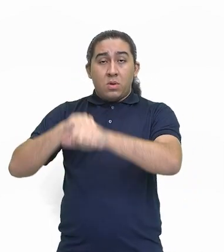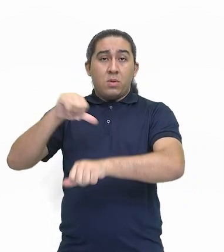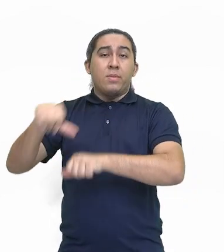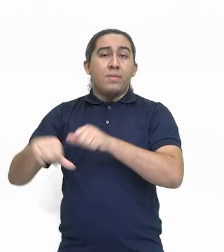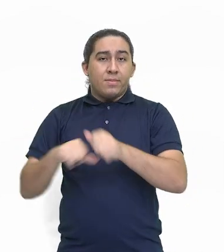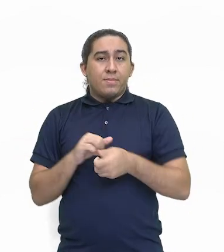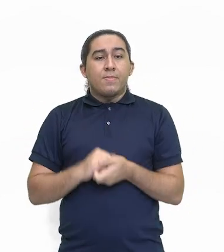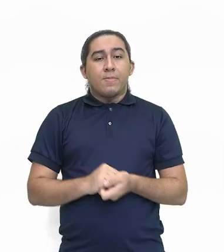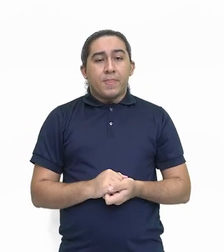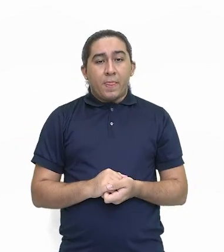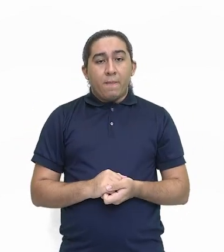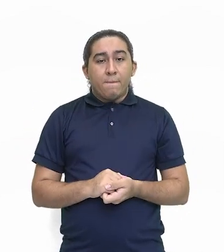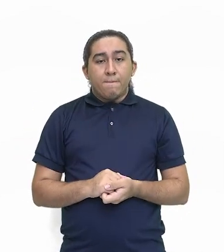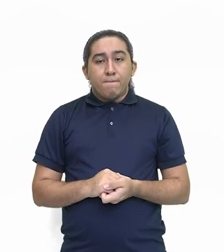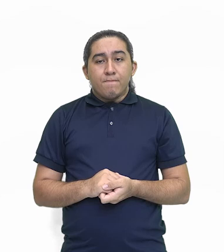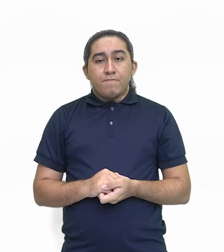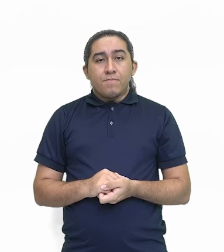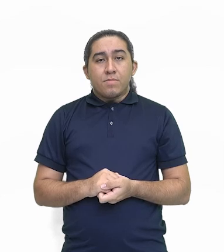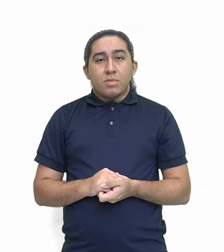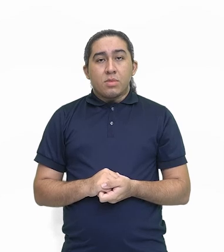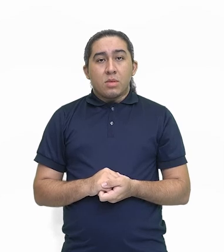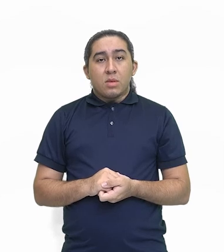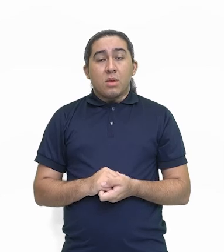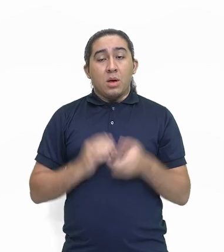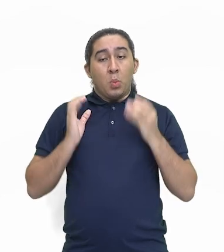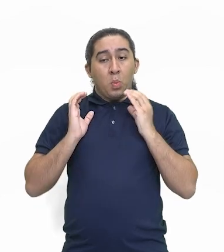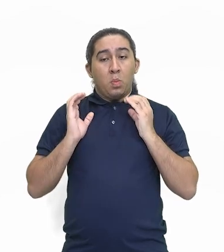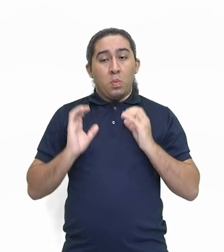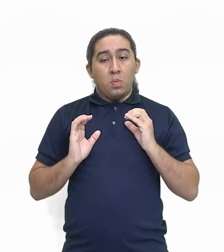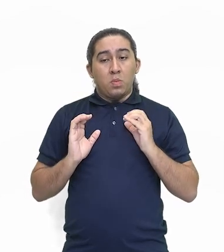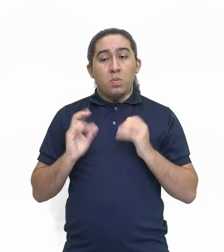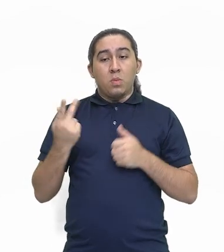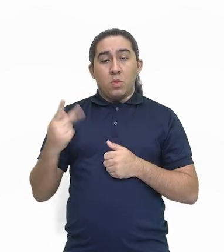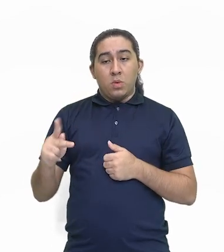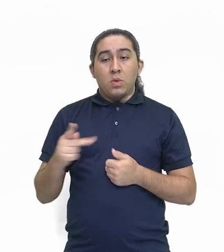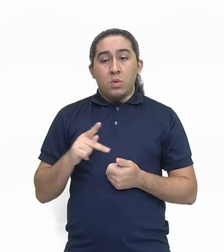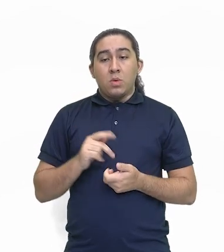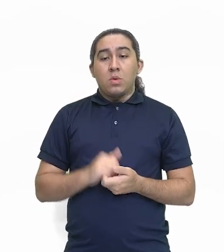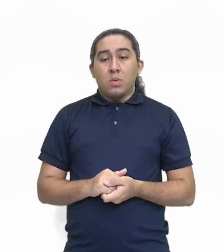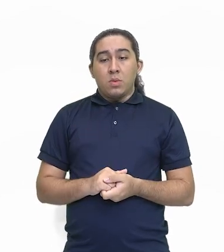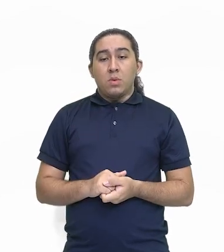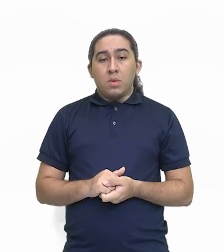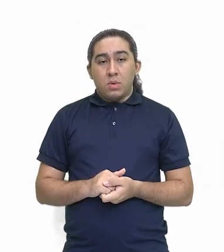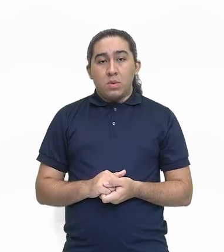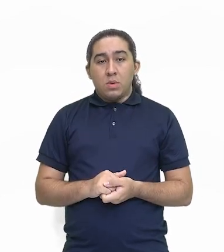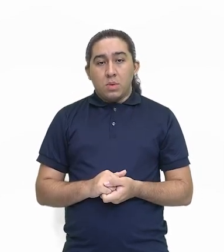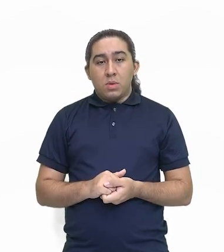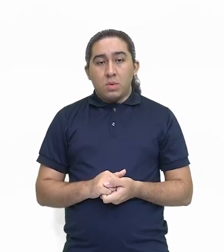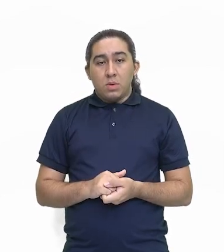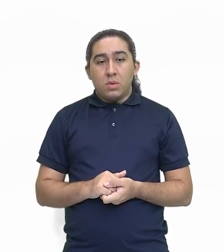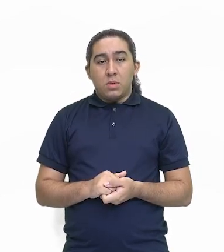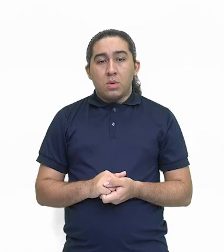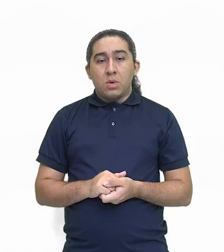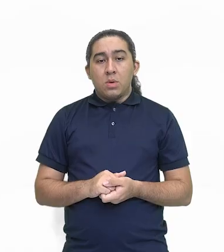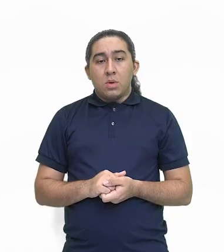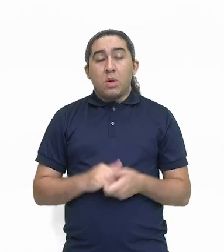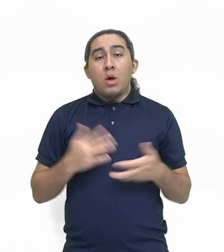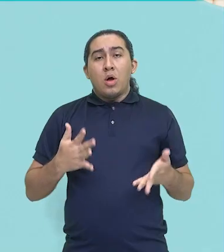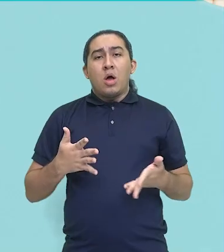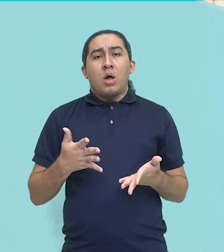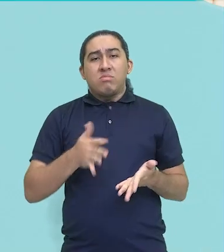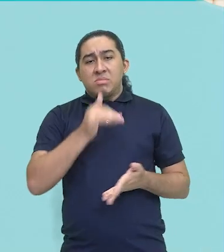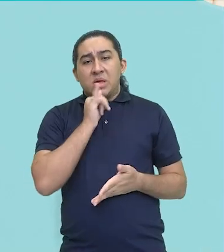isto é, a sua postura. Né? Mude, Senhor. Né? Eu não